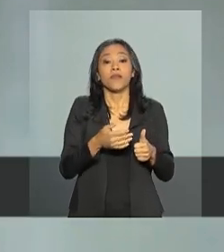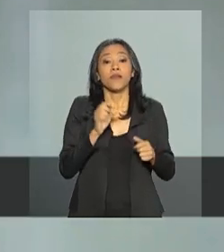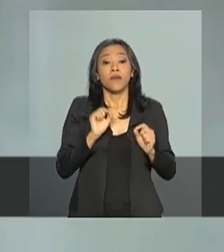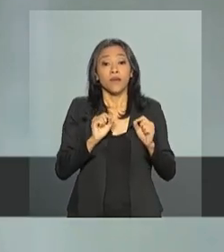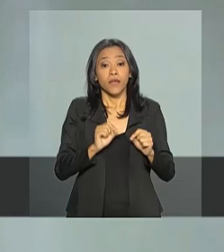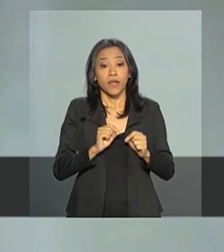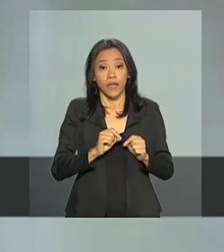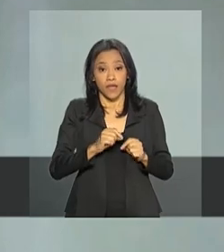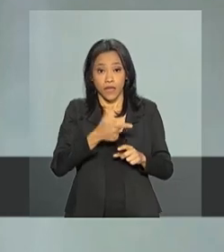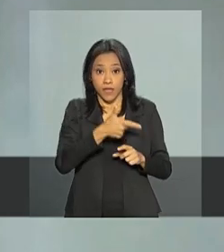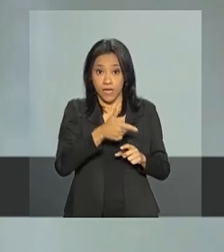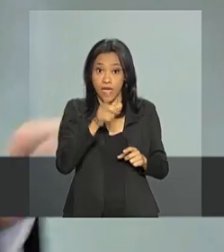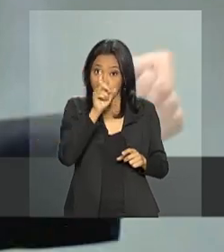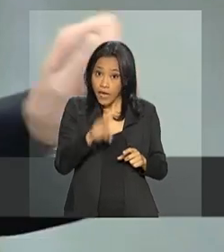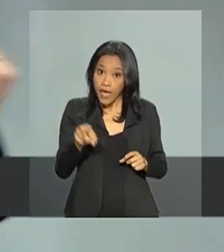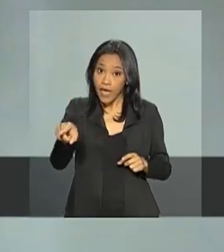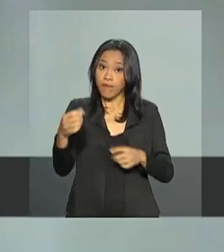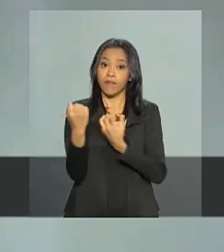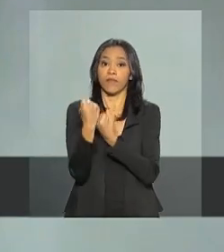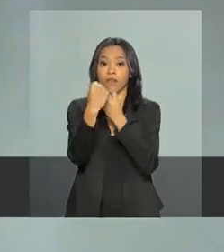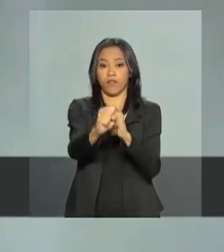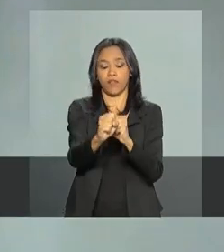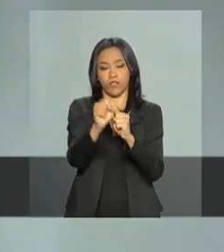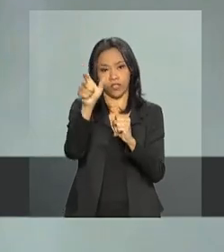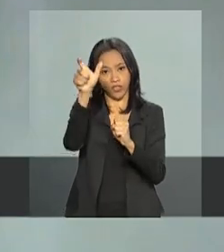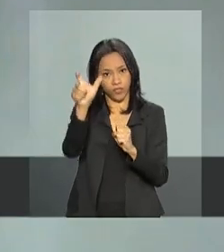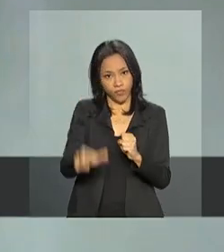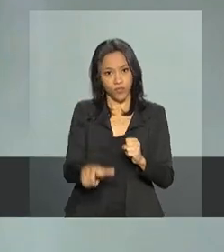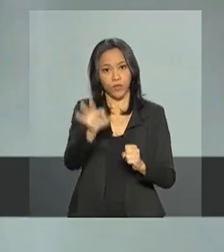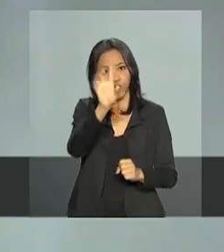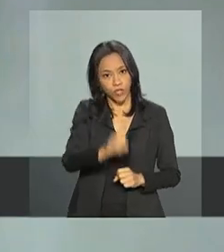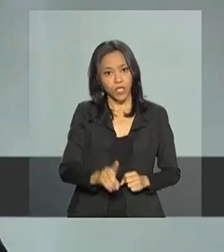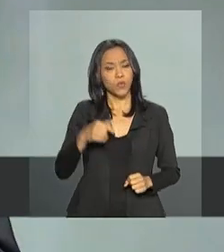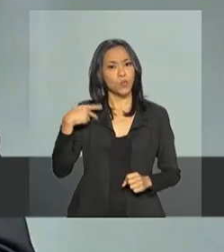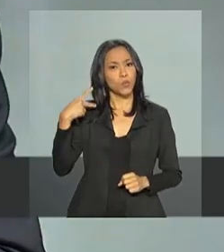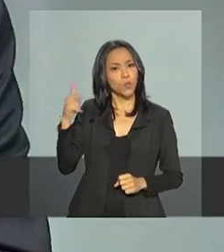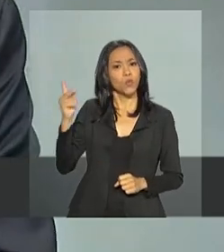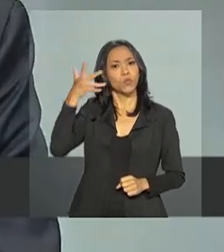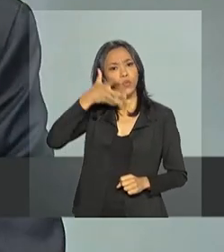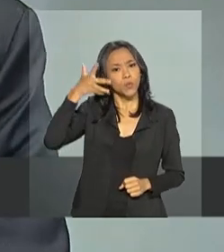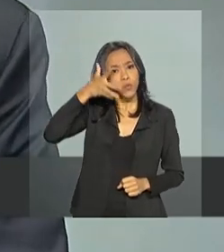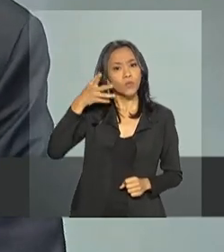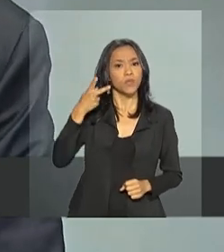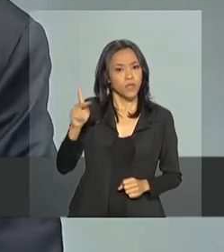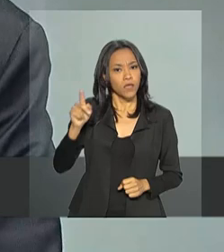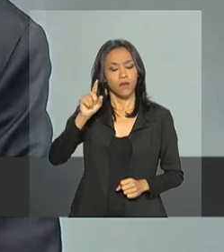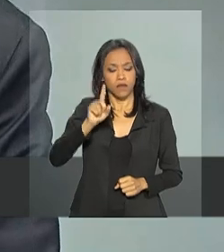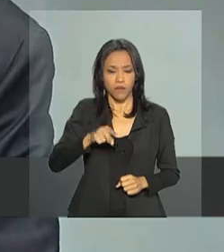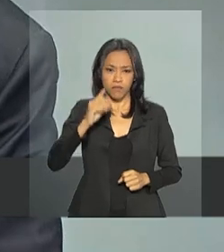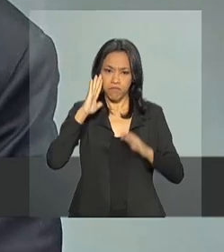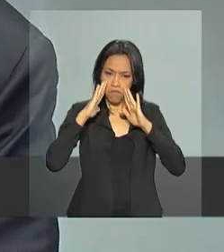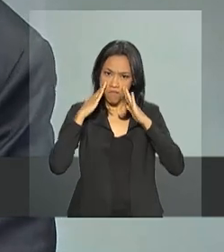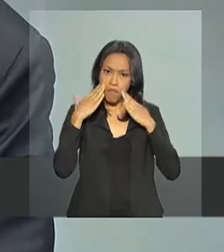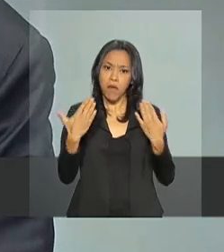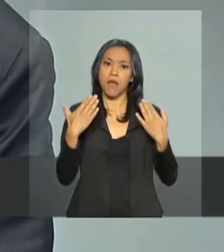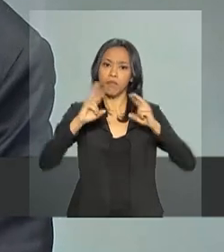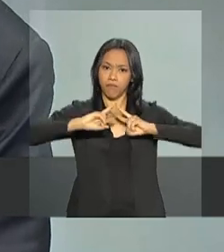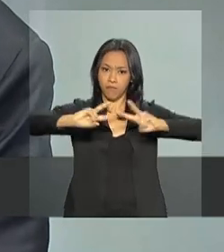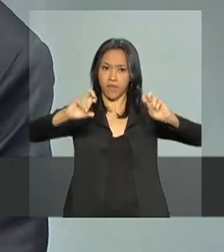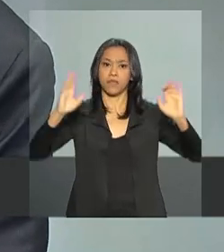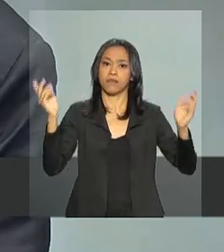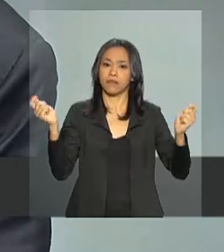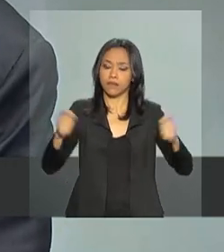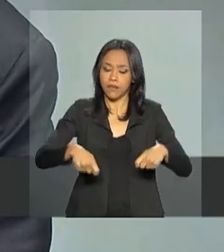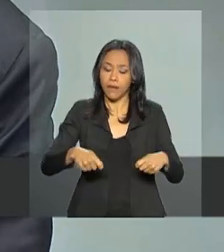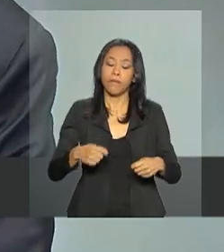do direito posto, não é? O próprio discurso do Gabriel revela este fato. Na convicção